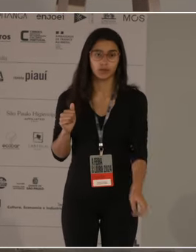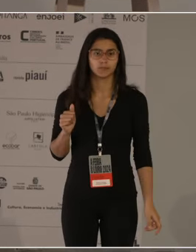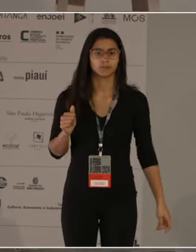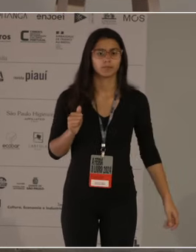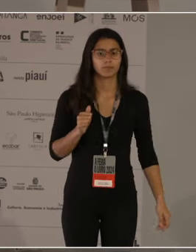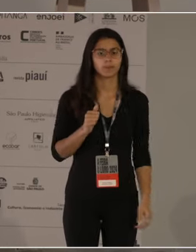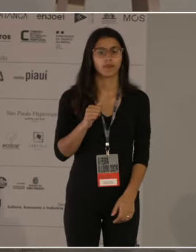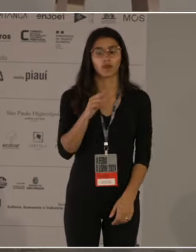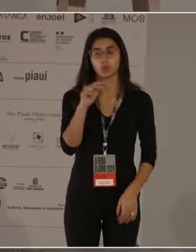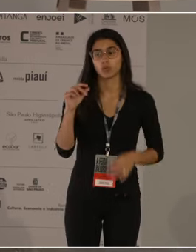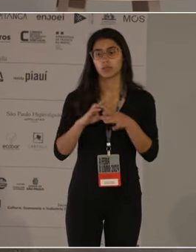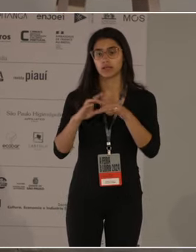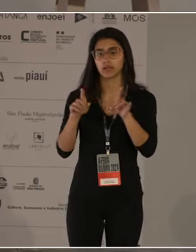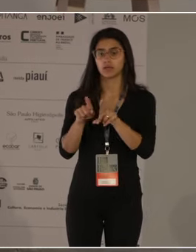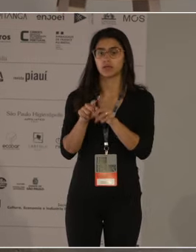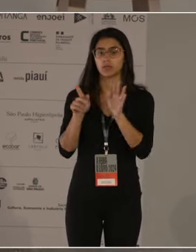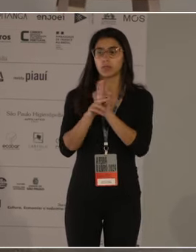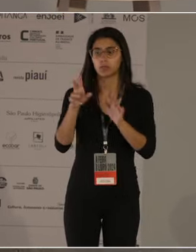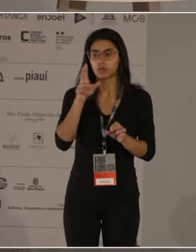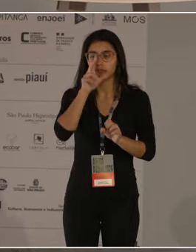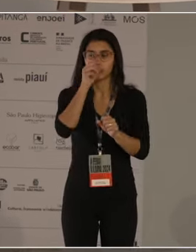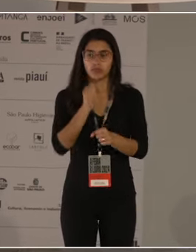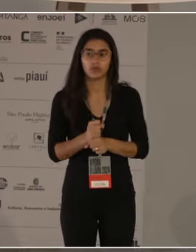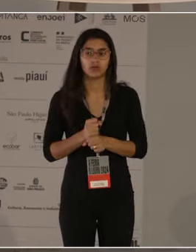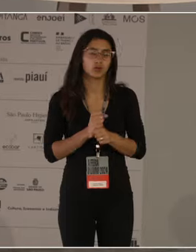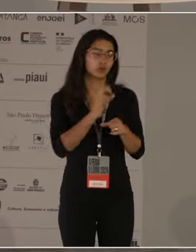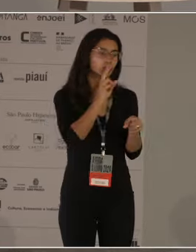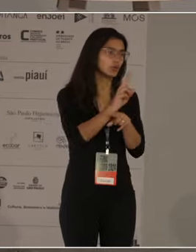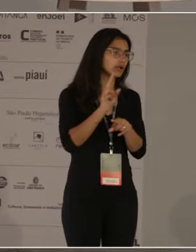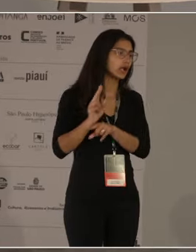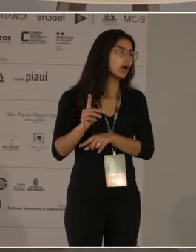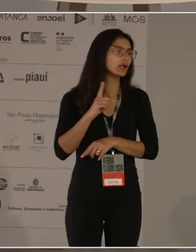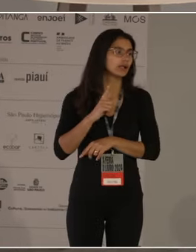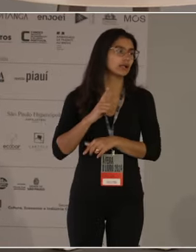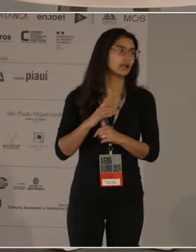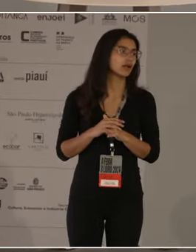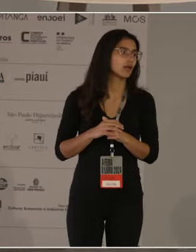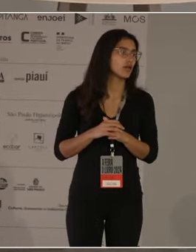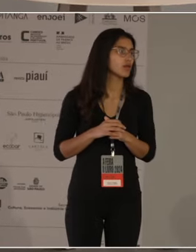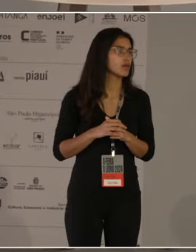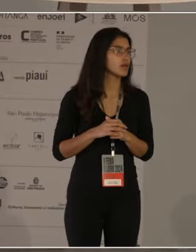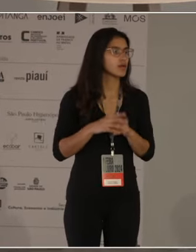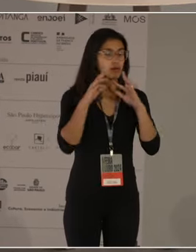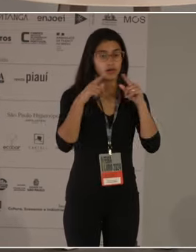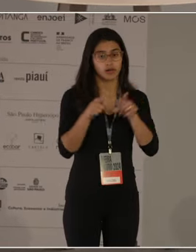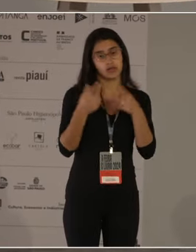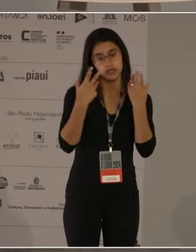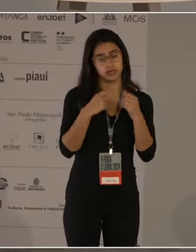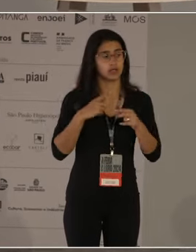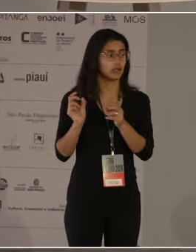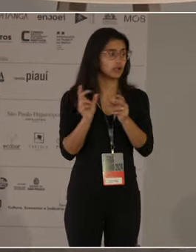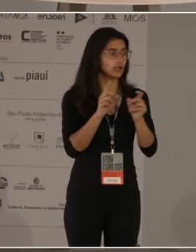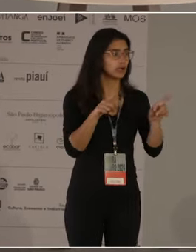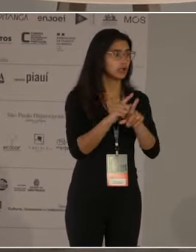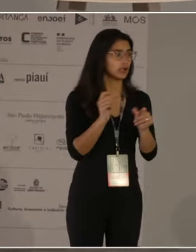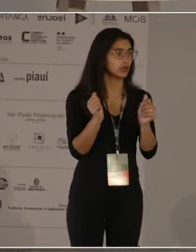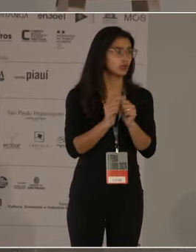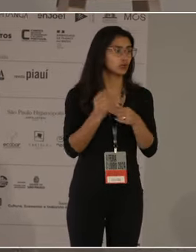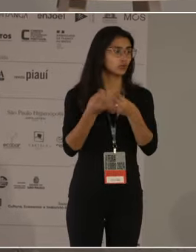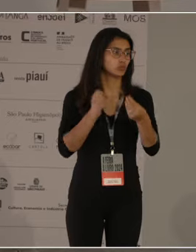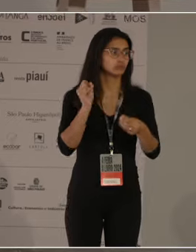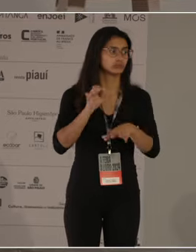nunca quis abrir mão do rigor no tratamento, né? Assim, as ideias que não são unanimemente aceitas, não tem por que eu vendê-las como se